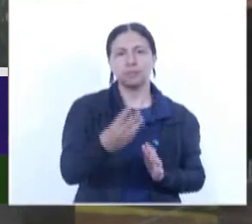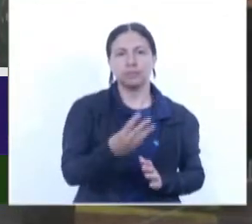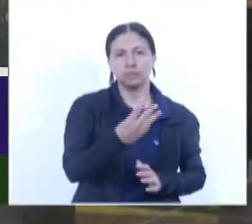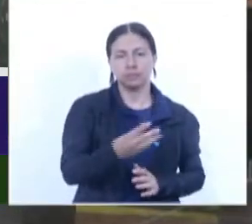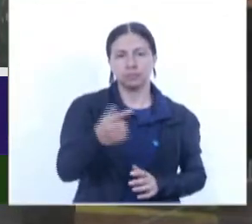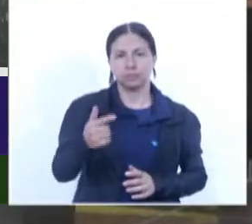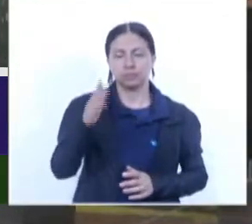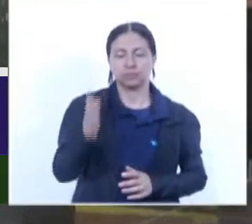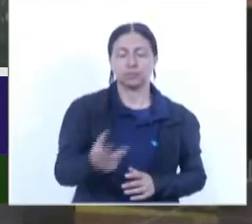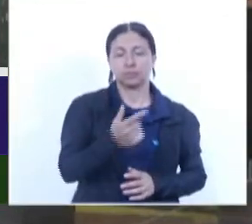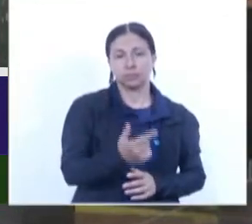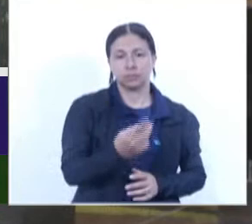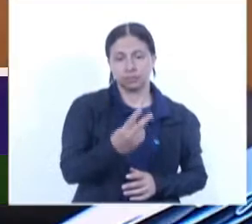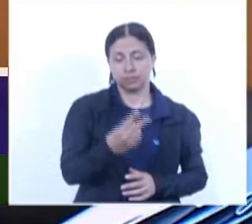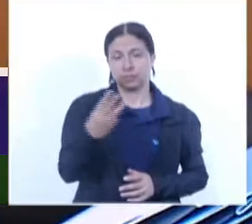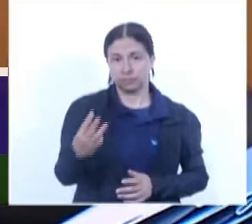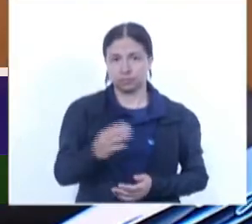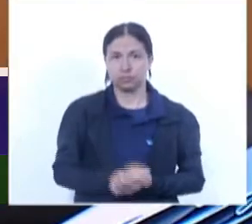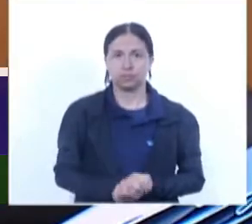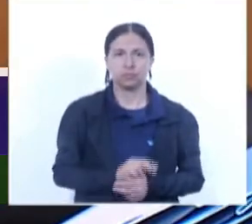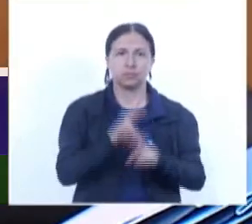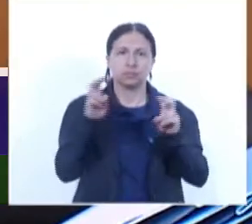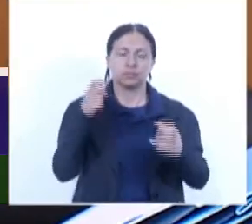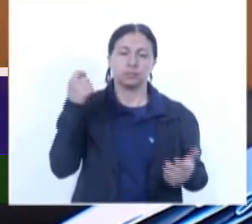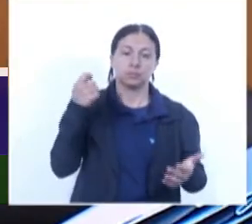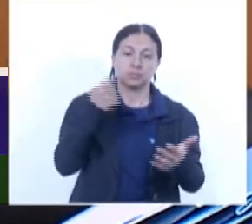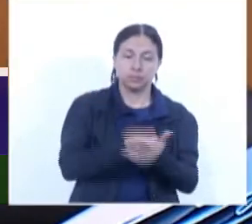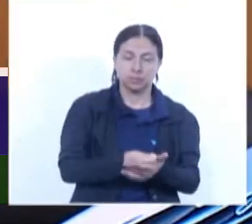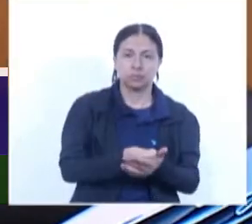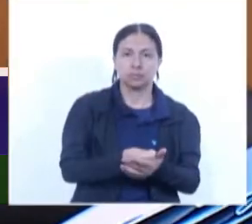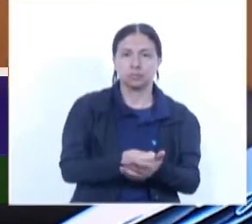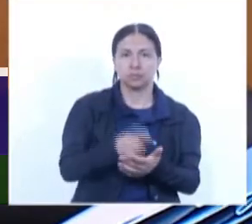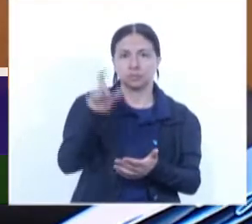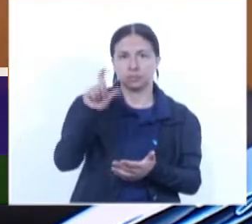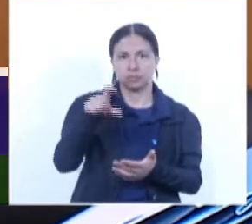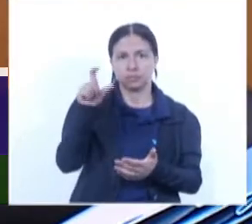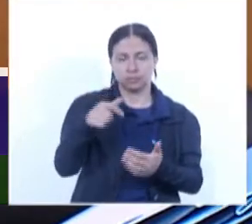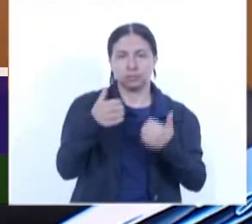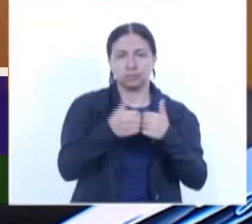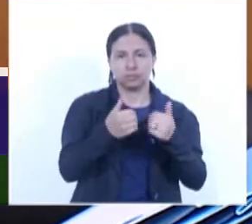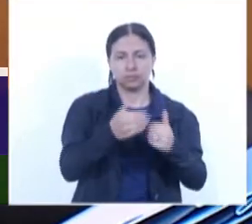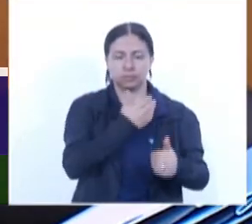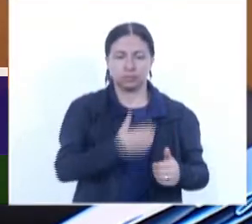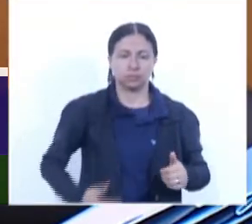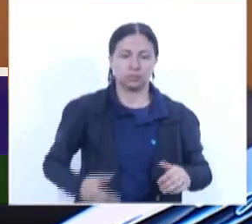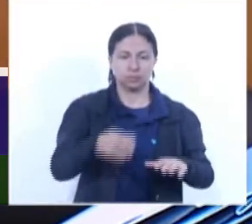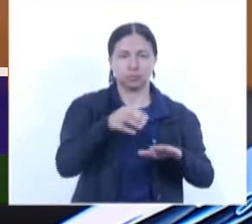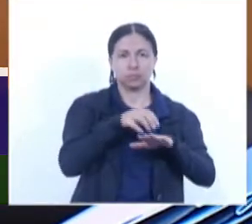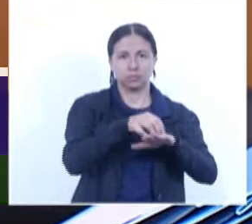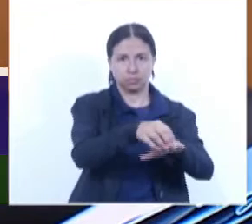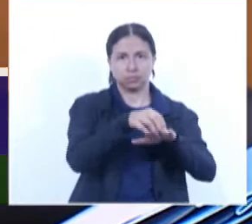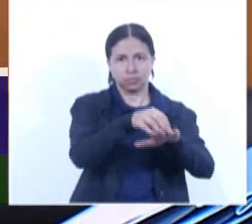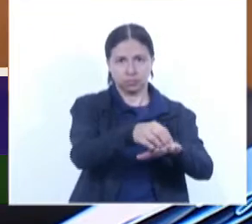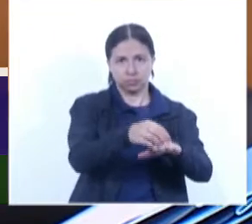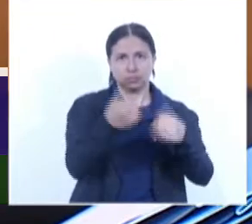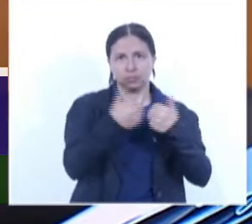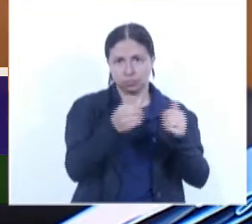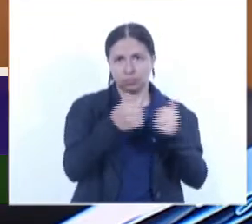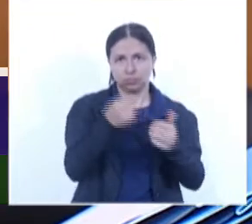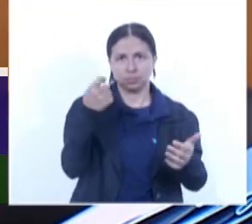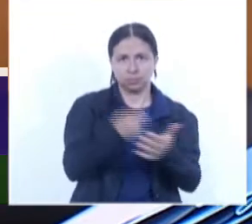sobre o pagamento da passagem do sistema de transporte público coletivo por meio de pics pagamento